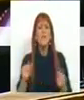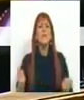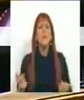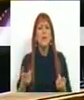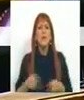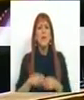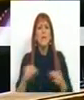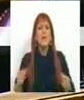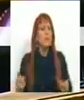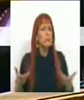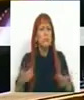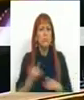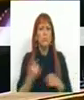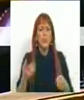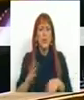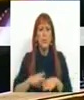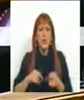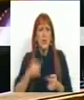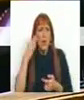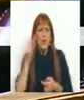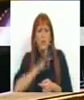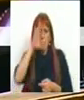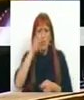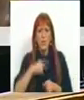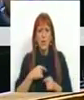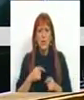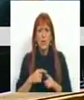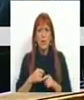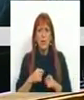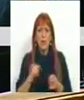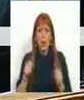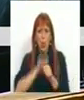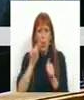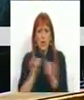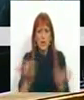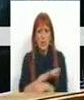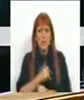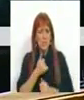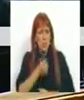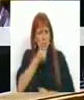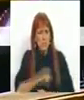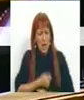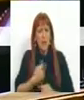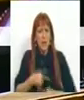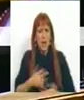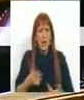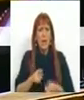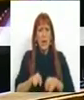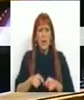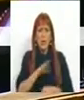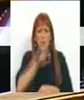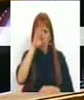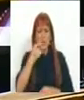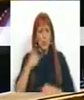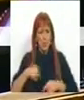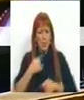resolvido, estava resolvido porque, pelos vistos, o Sr. Ministro tem um assessor de imprensa bastante capaz e bastante competente, e aqui, aliás, o Sr.